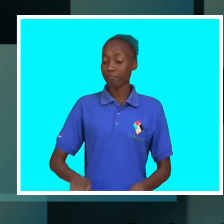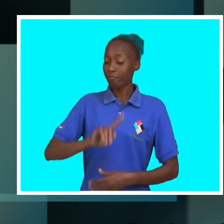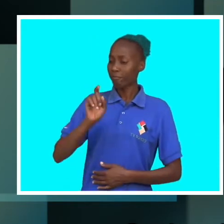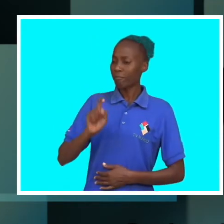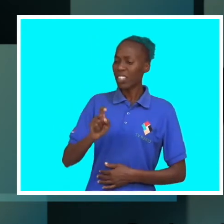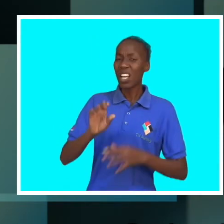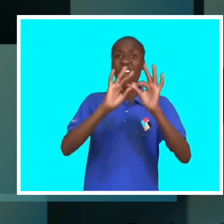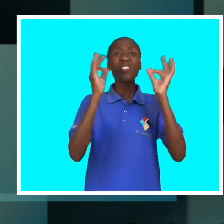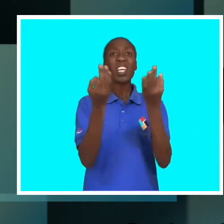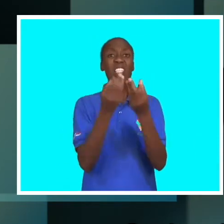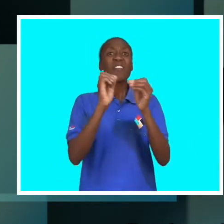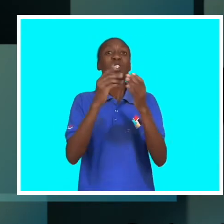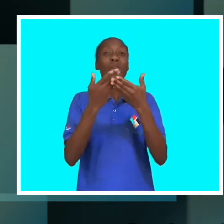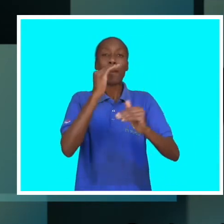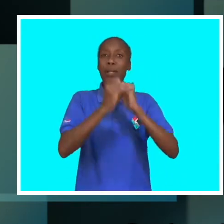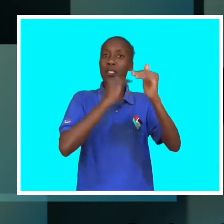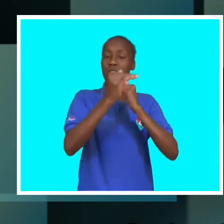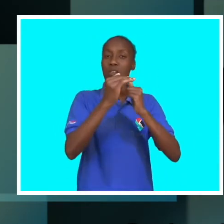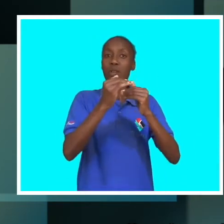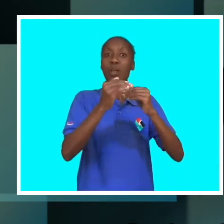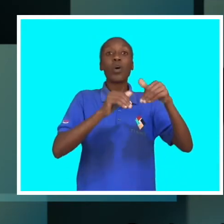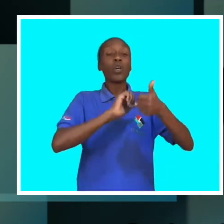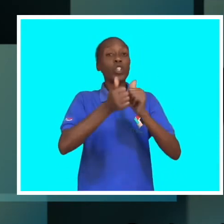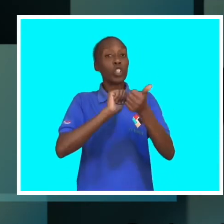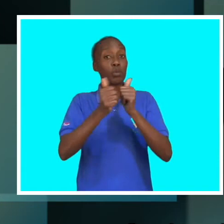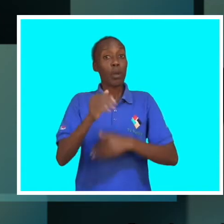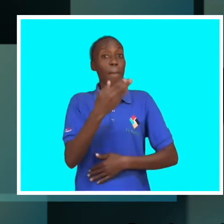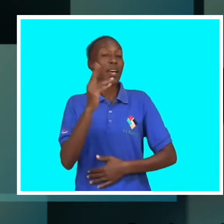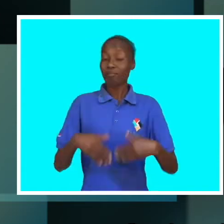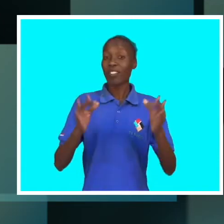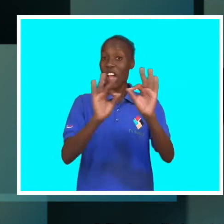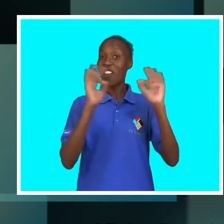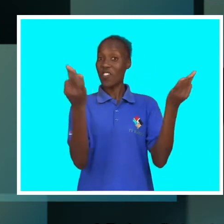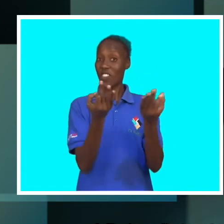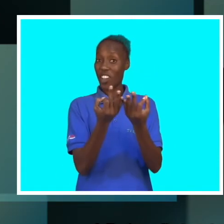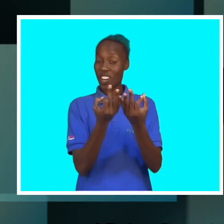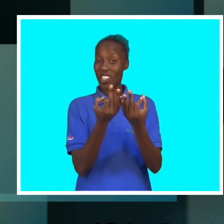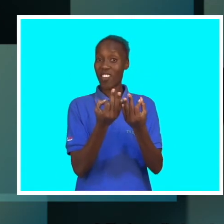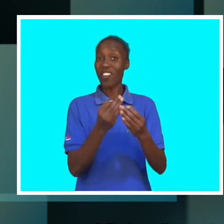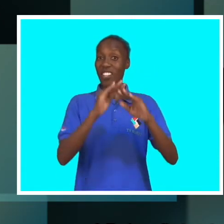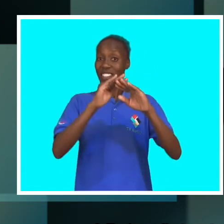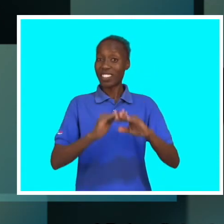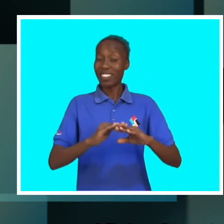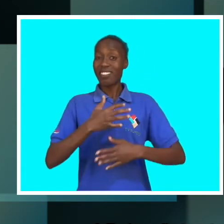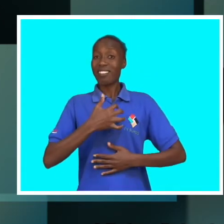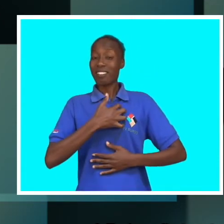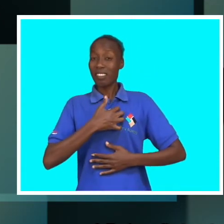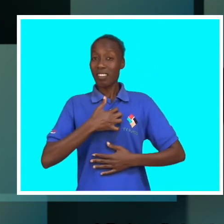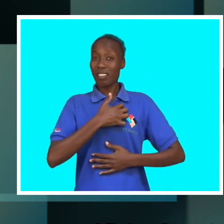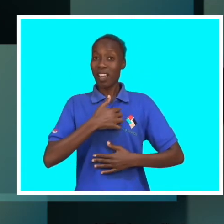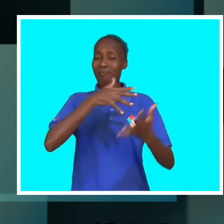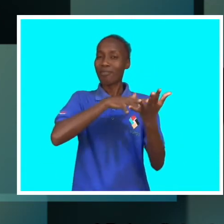que a Federação tem feito para o desenvolvimento do desporto para surdos? A Federação tem tentado